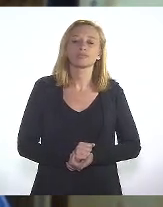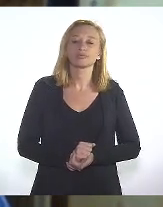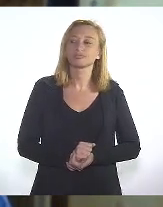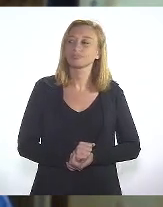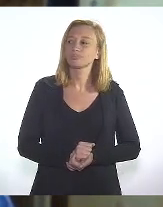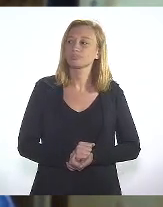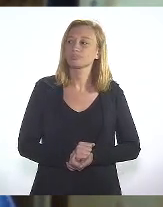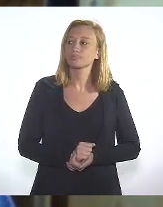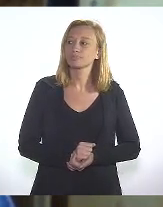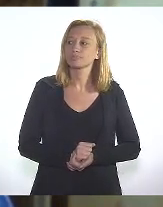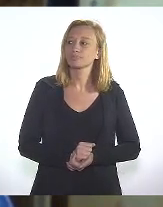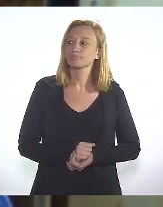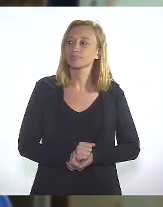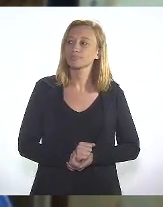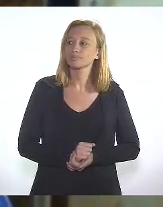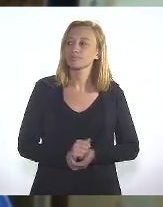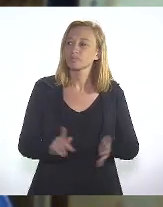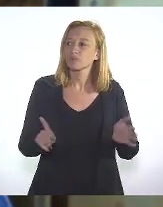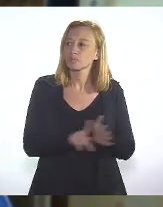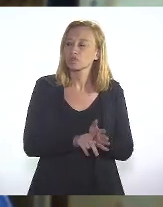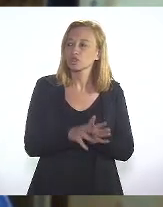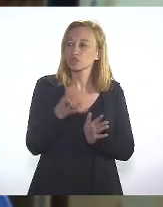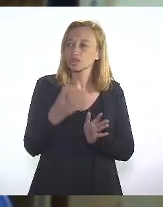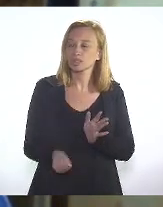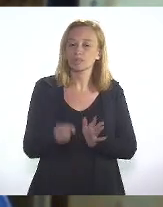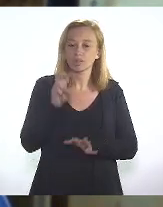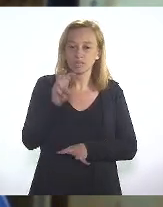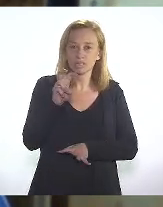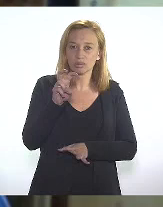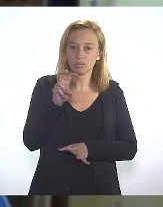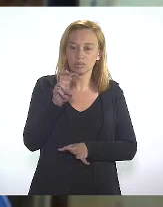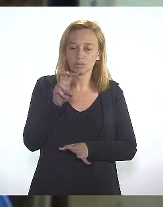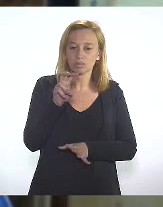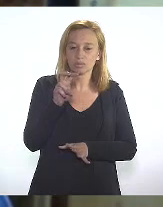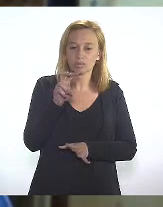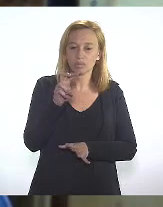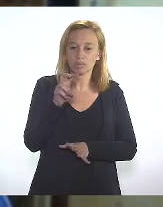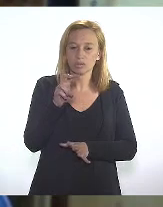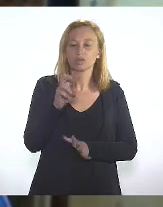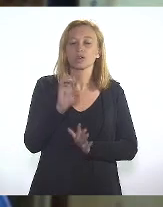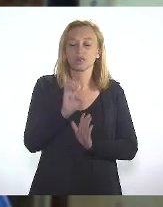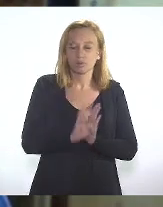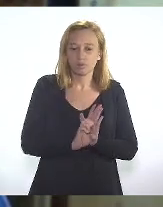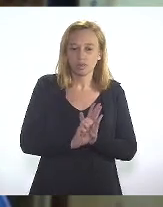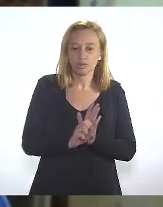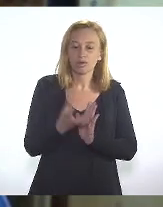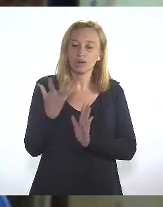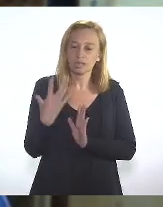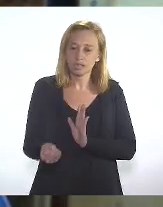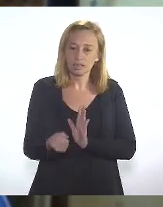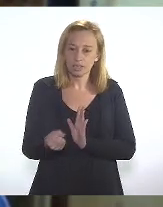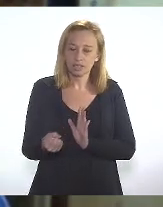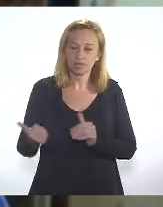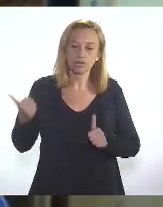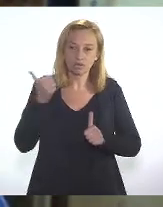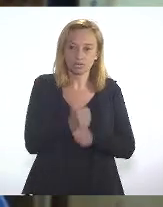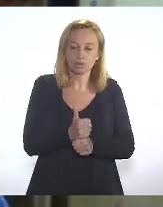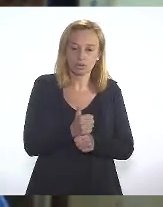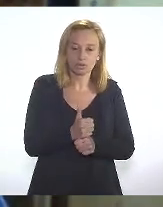seguinte: o projeto recebeu 5 emendas. Parecer é favorável com